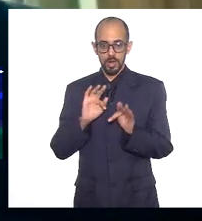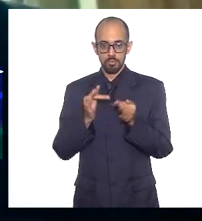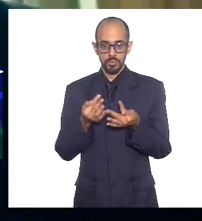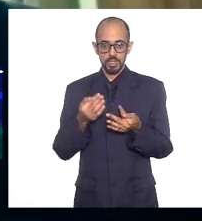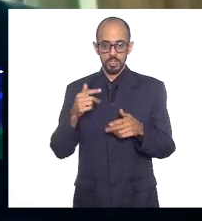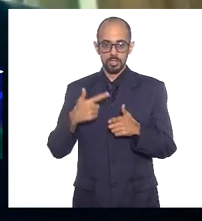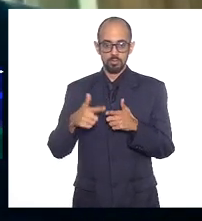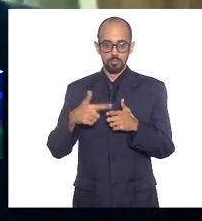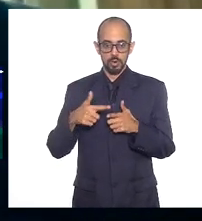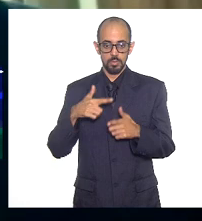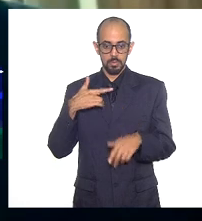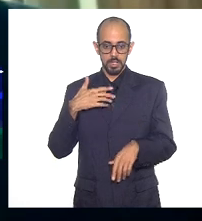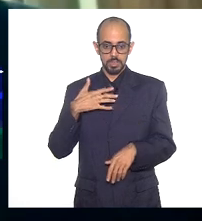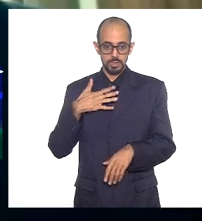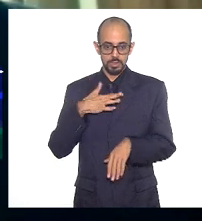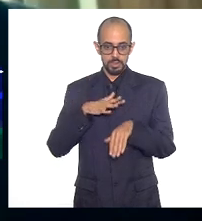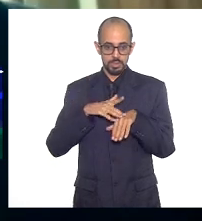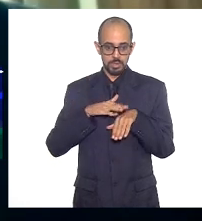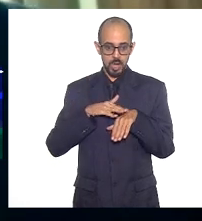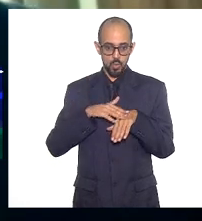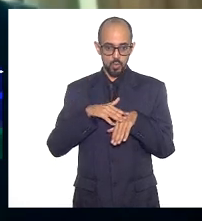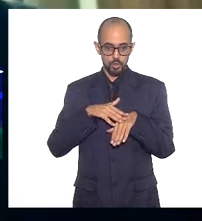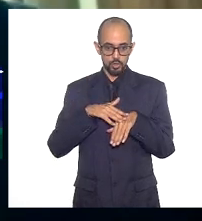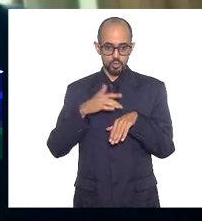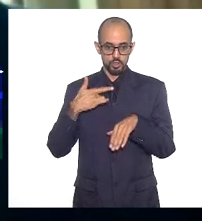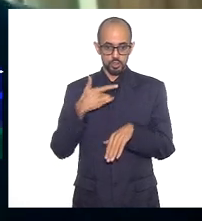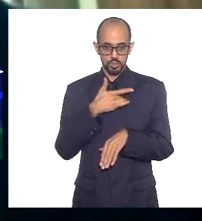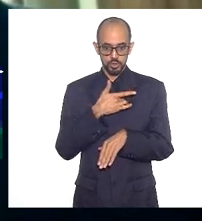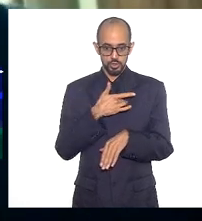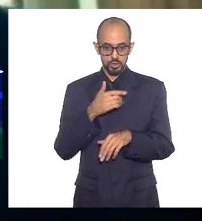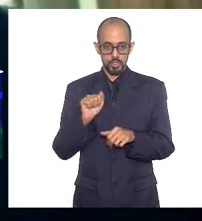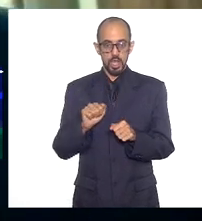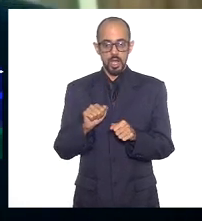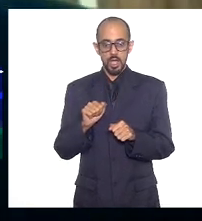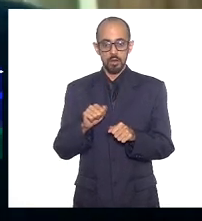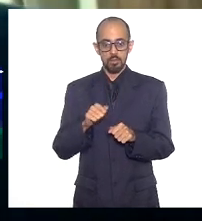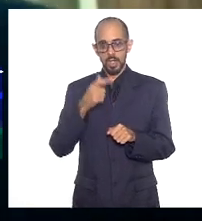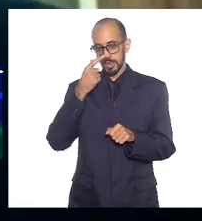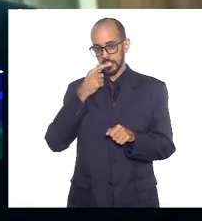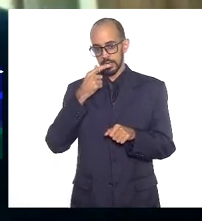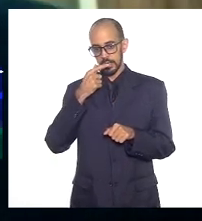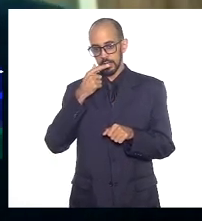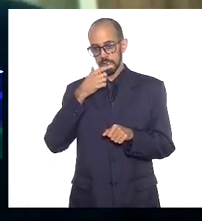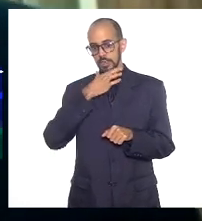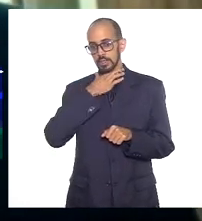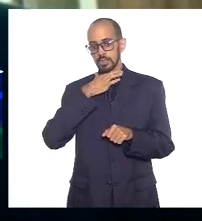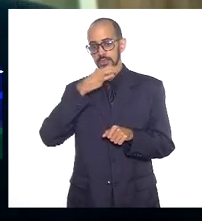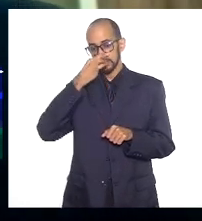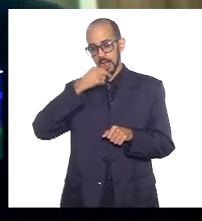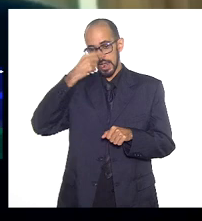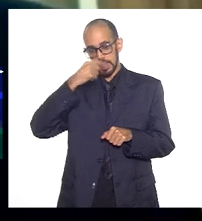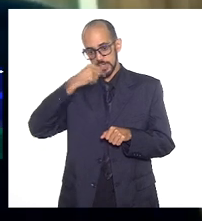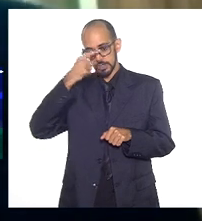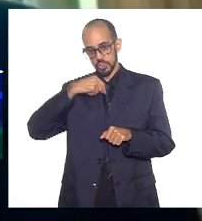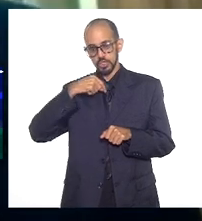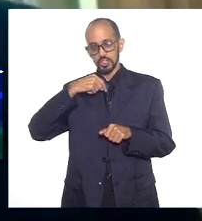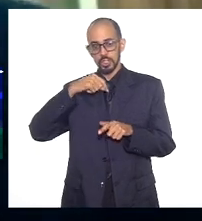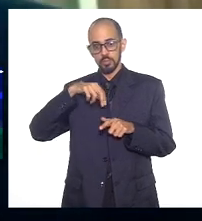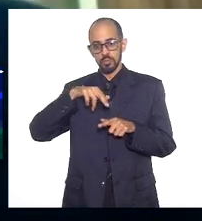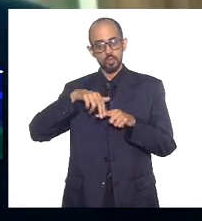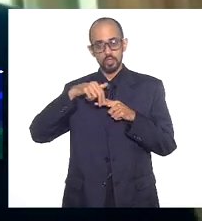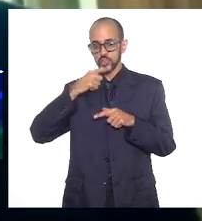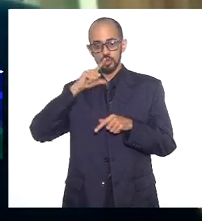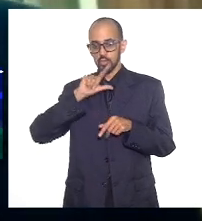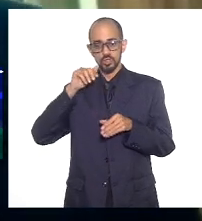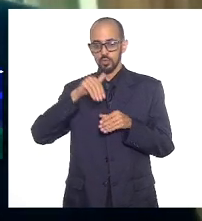parece que é uma crise elétrica muito séria então talvez por essa razão eu não conversei com ele mas talvez por essa razão impossibilite de votar mas